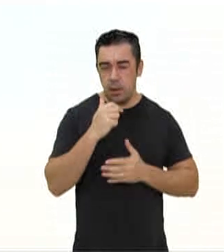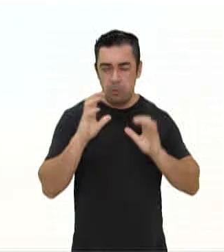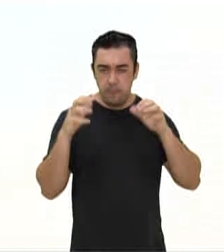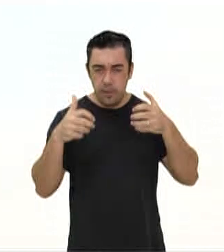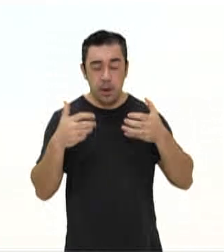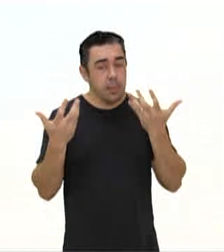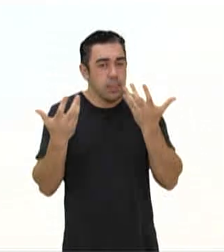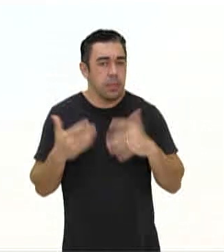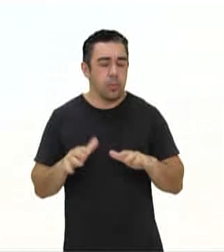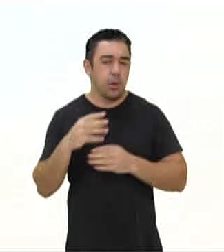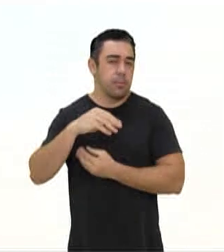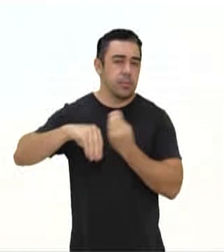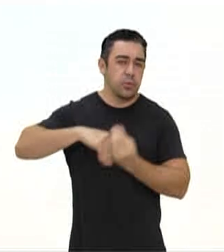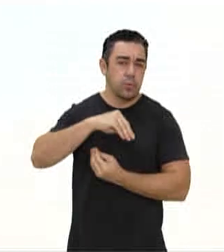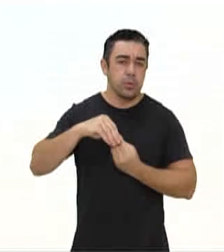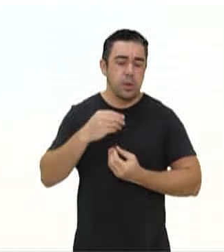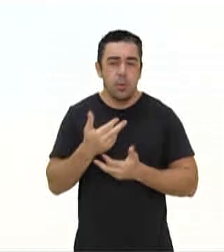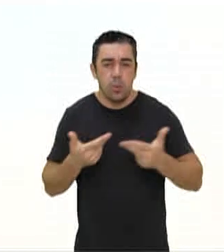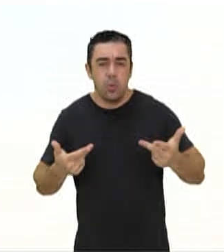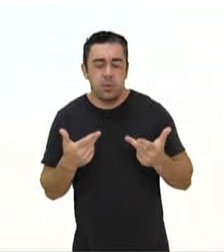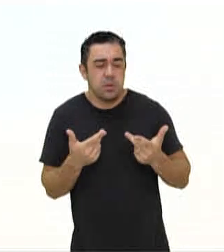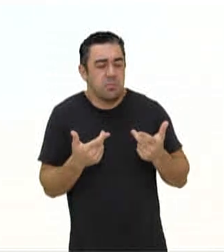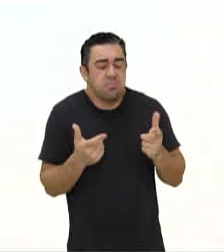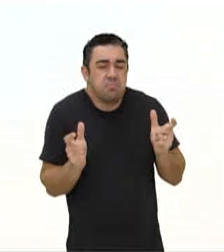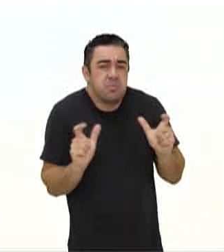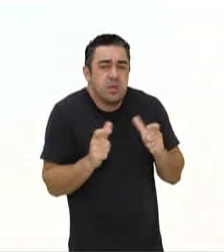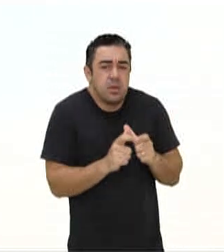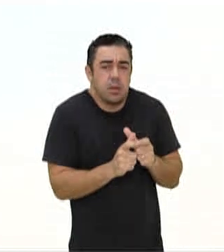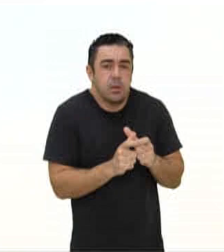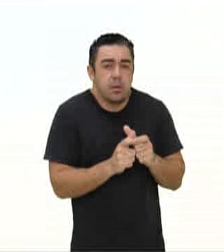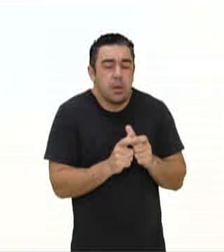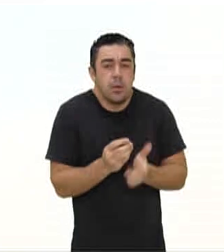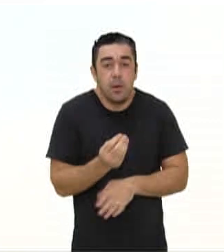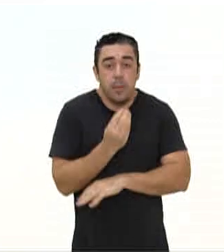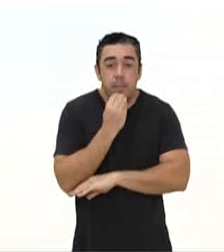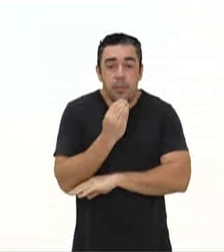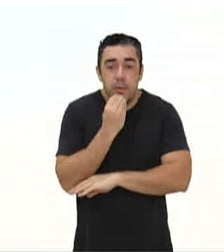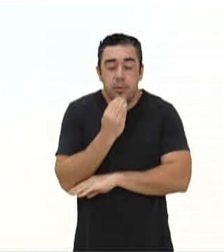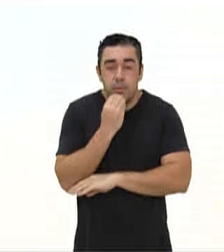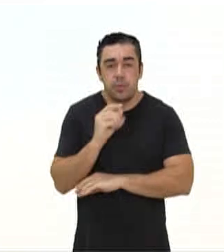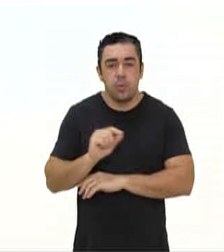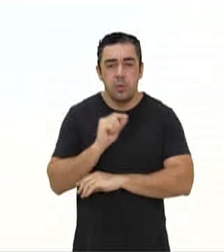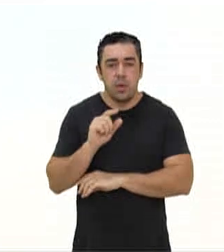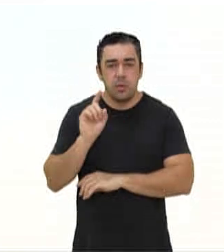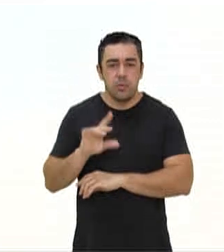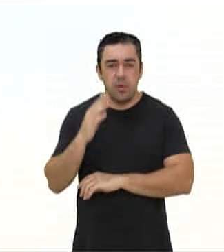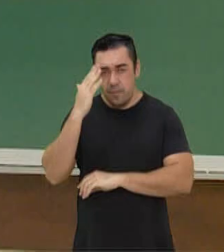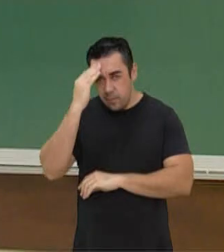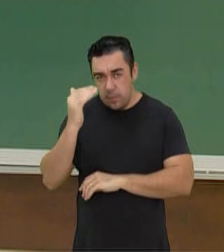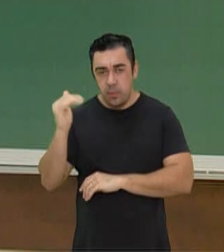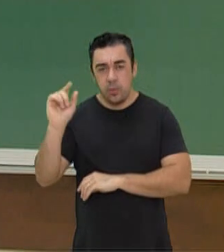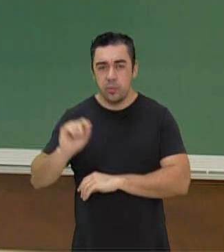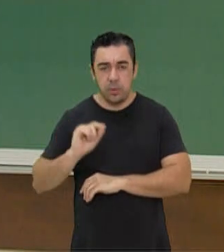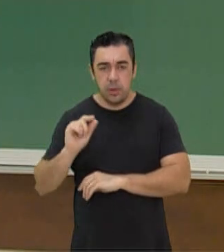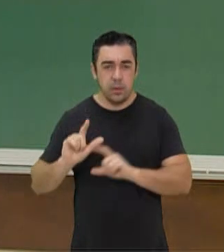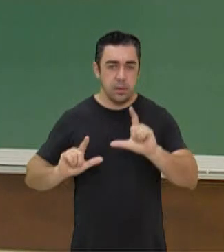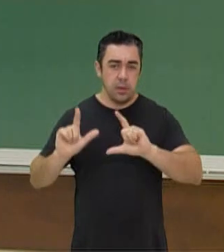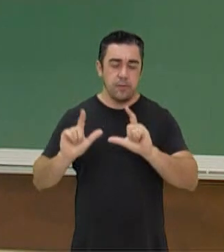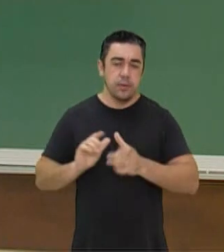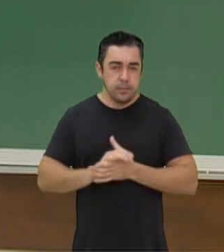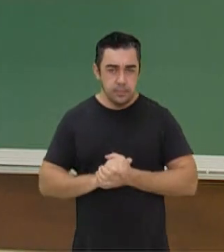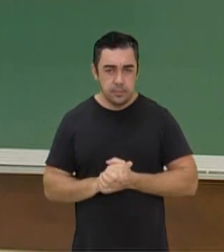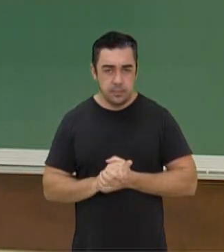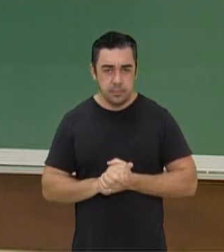quer se misturar a espetáculozinhos oportunistas baseados em sucessos de TVs,